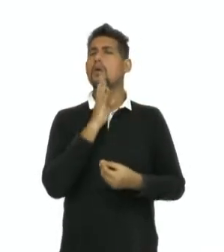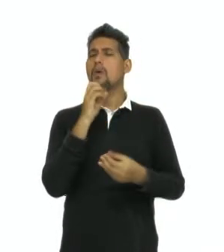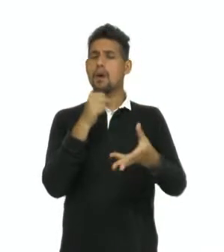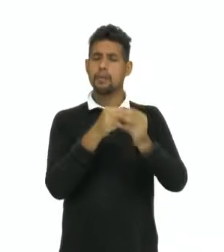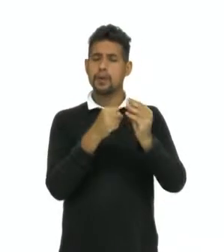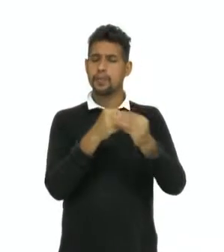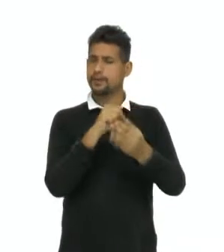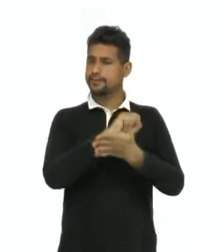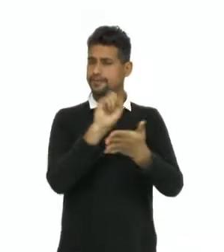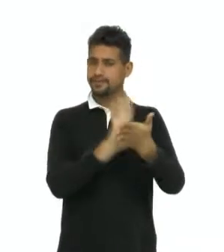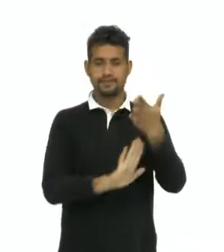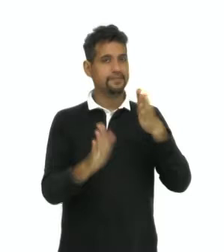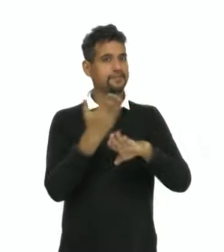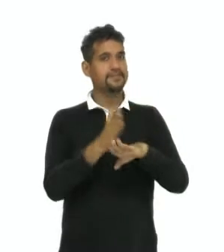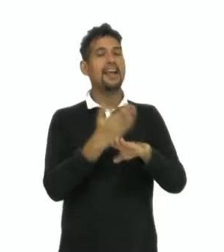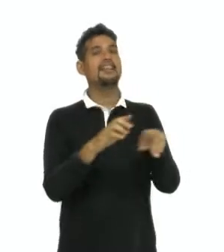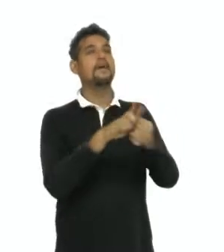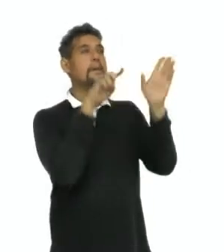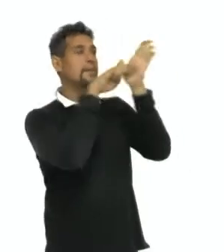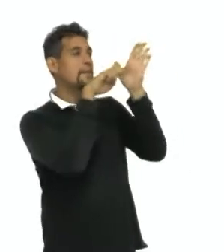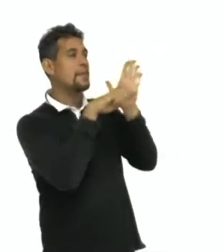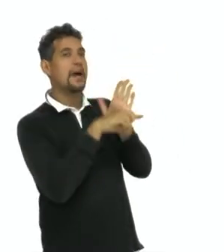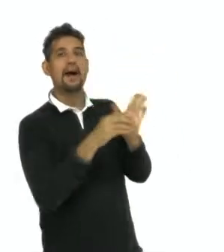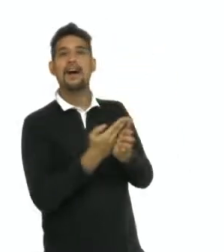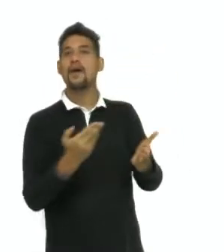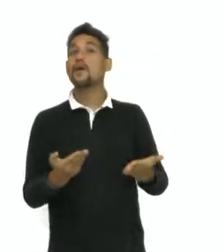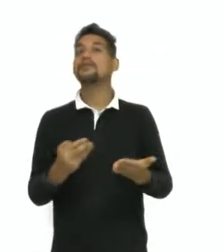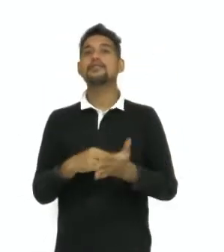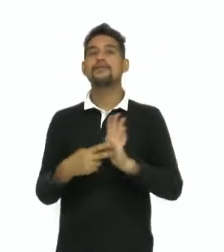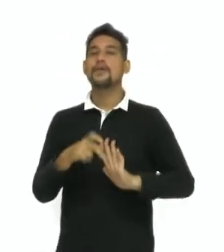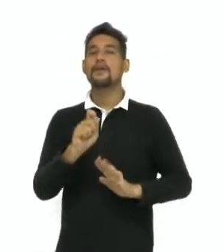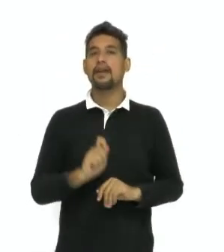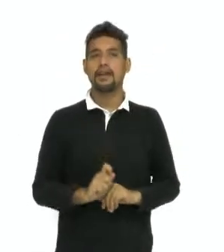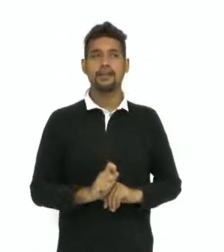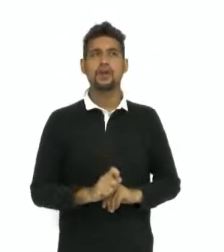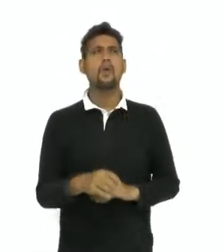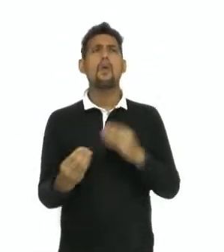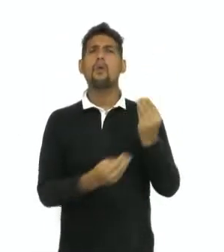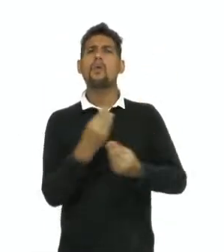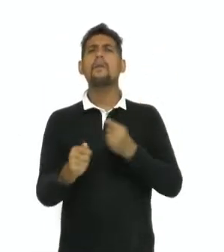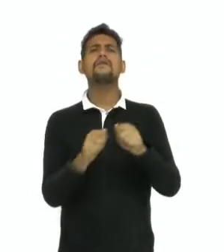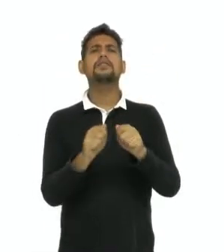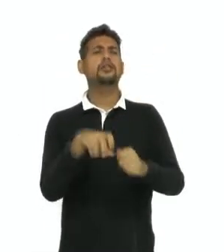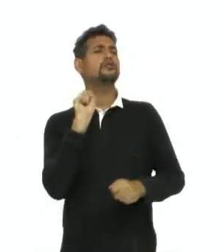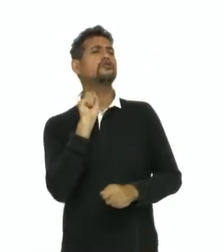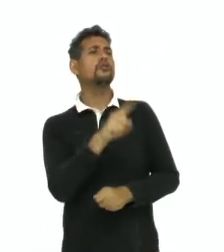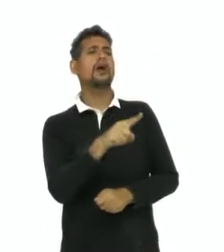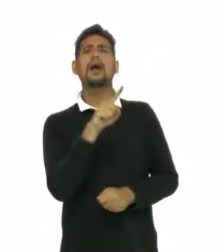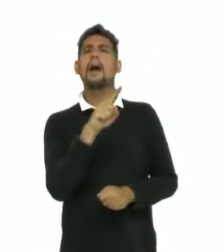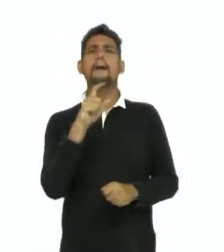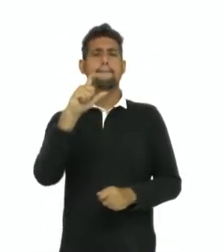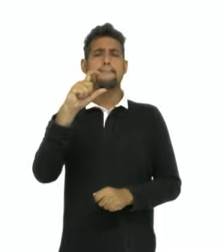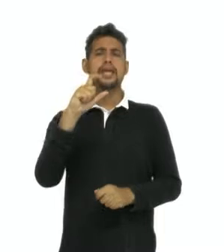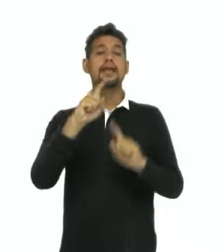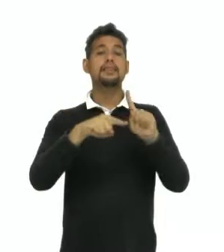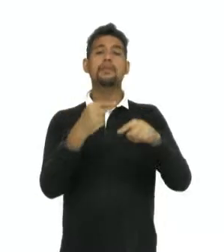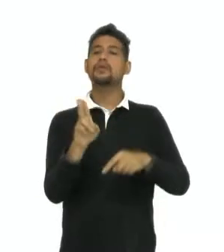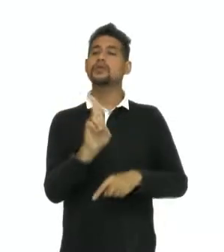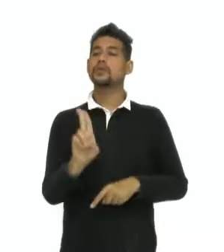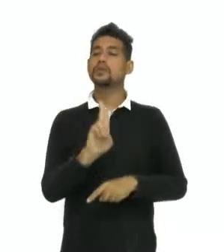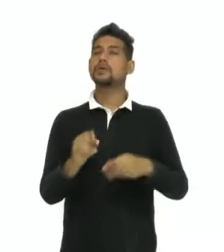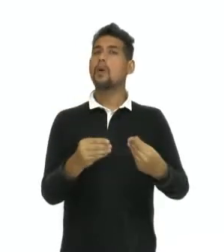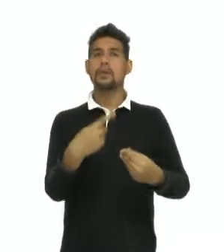atividades. E os questionamentos da aula de hoje? Olha só. Como você realiza o descarte de pilhas após o consumo? Na